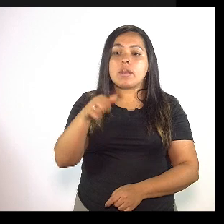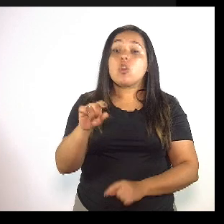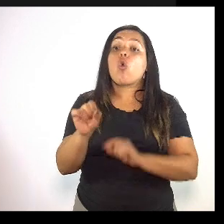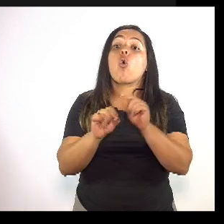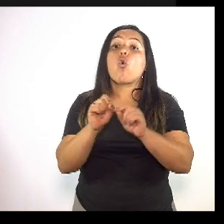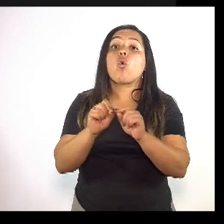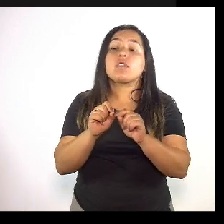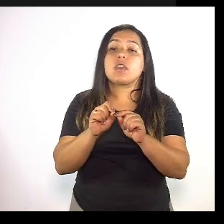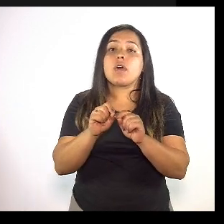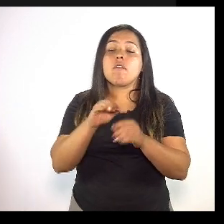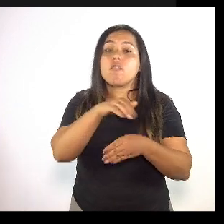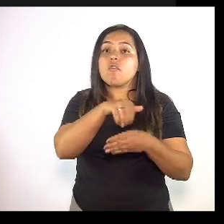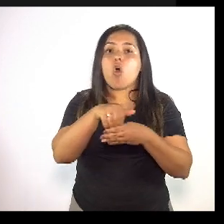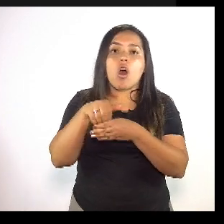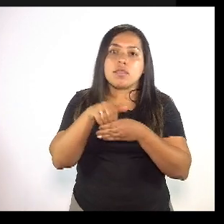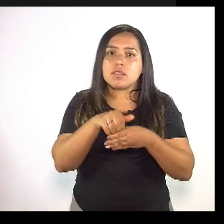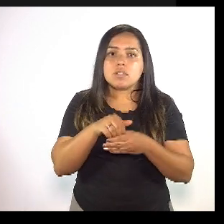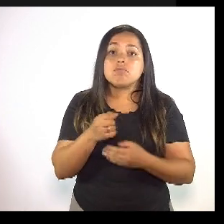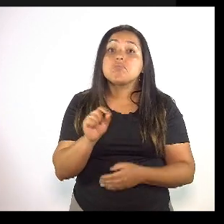Com o relator, presidente.